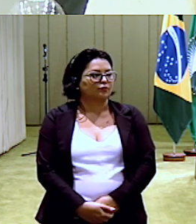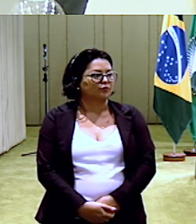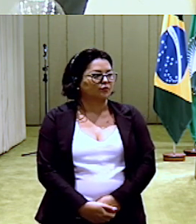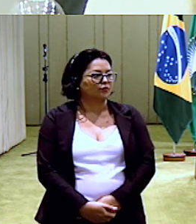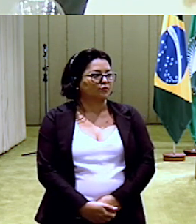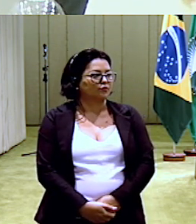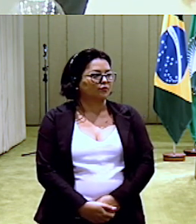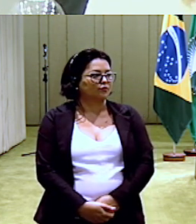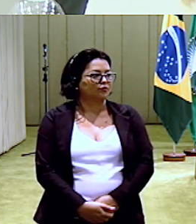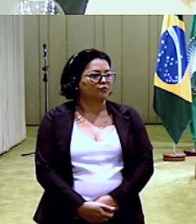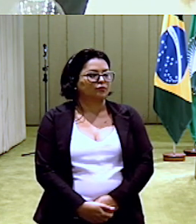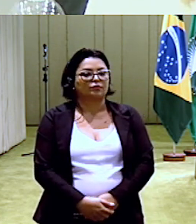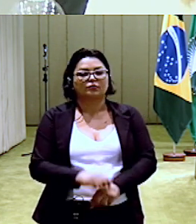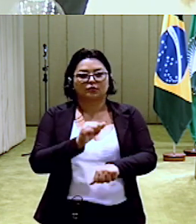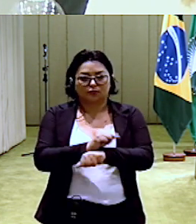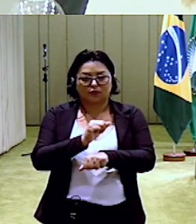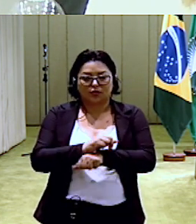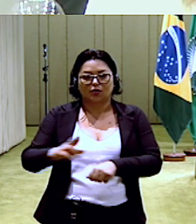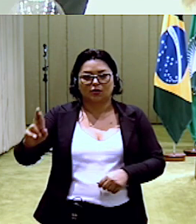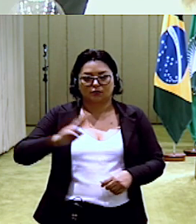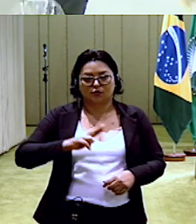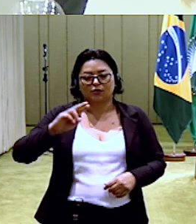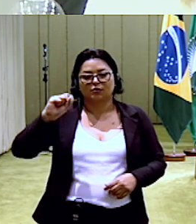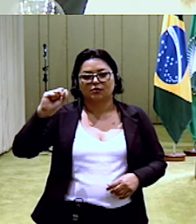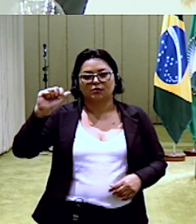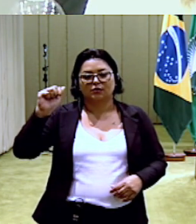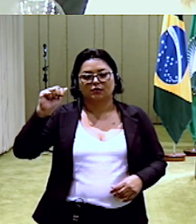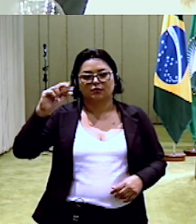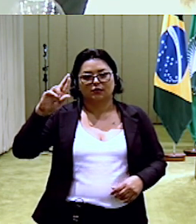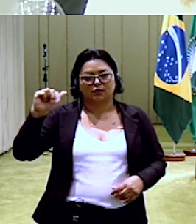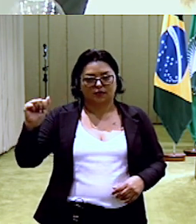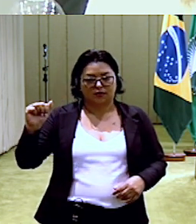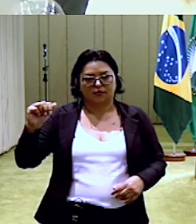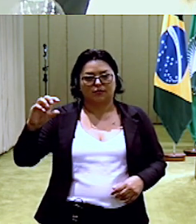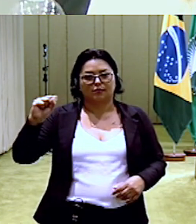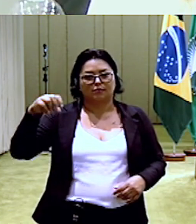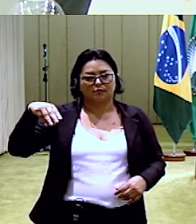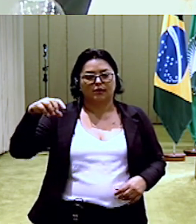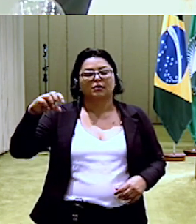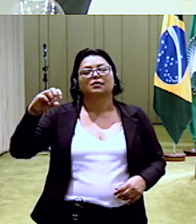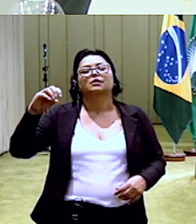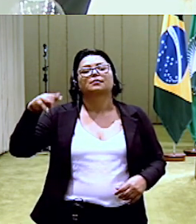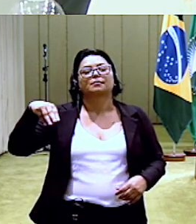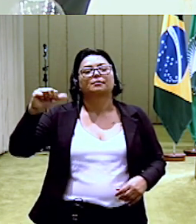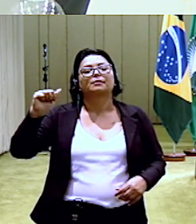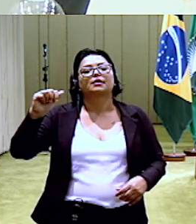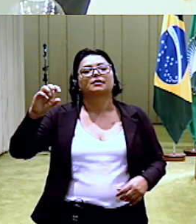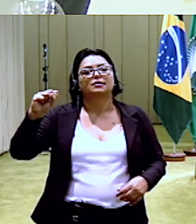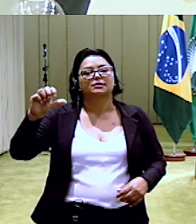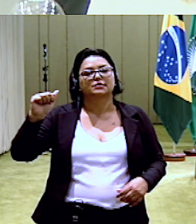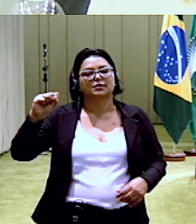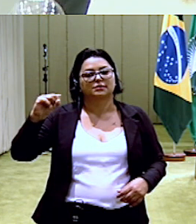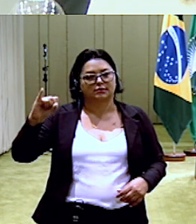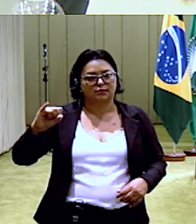E nós ouvimos, enquanto esperamos a senhora Sara Massassi, ouvimos a representante do setor público brasileiro com